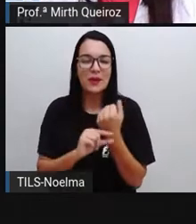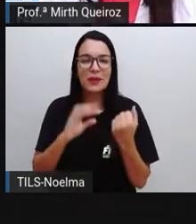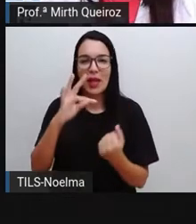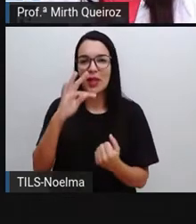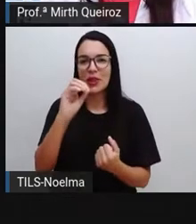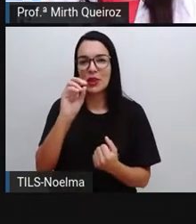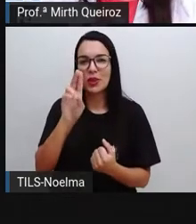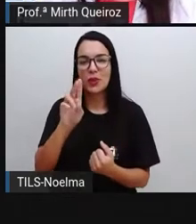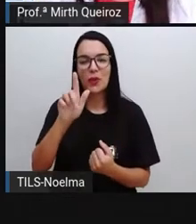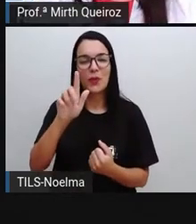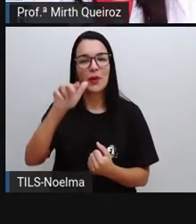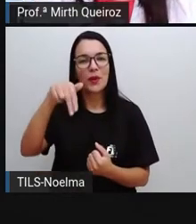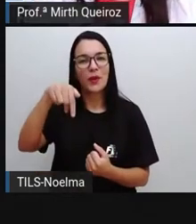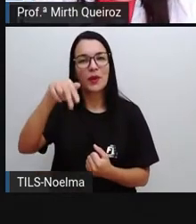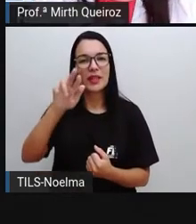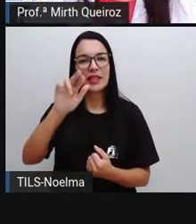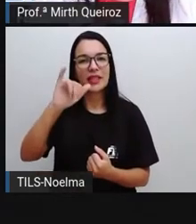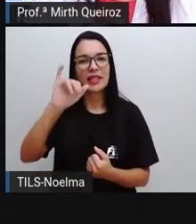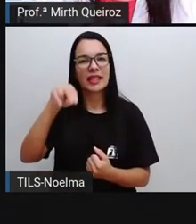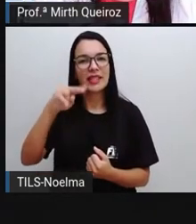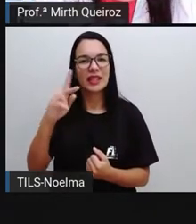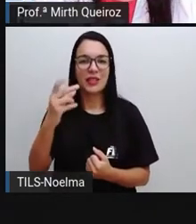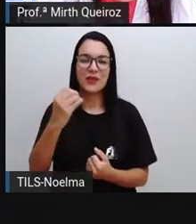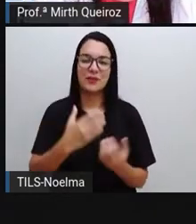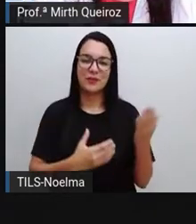chamada Aquarela. Vamos lá?